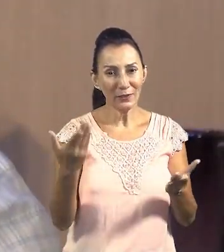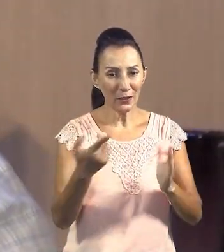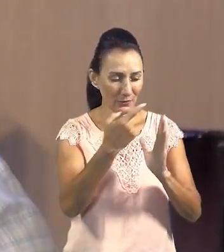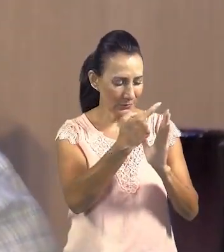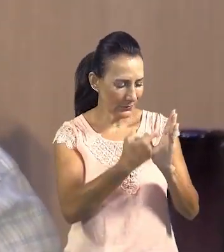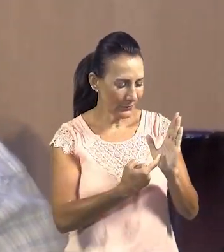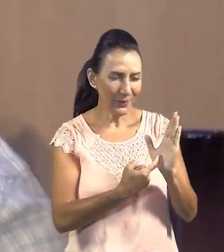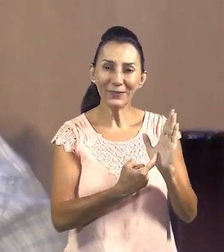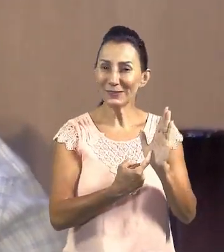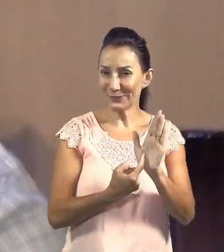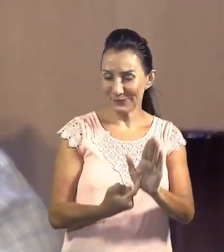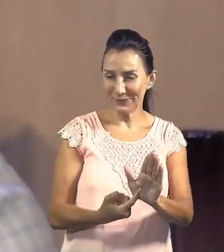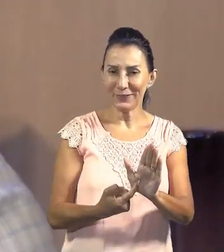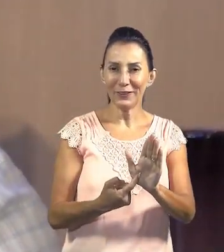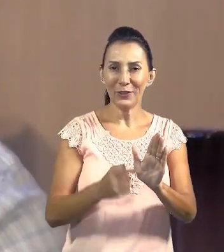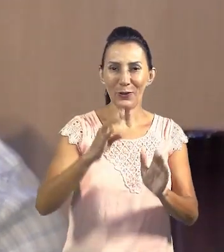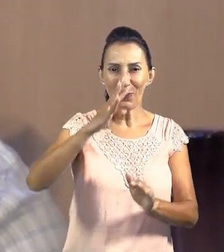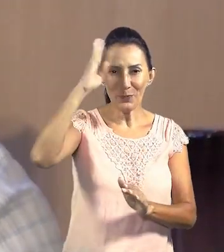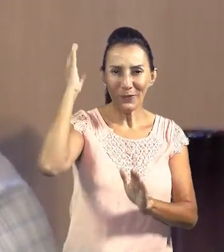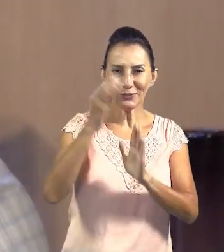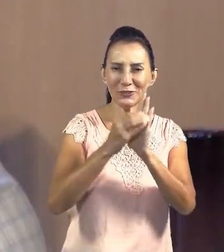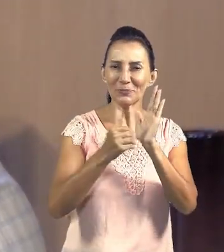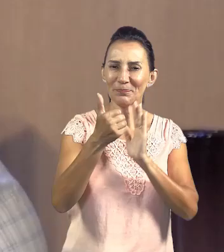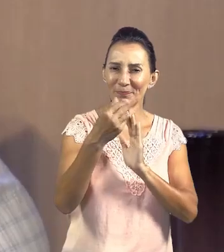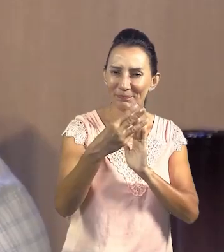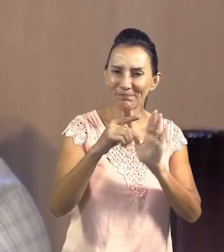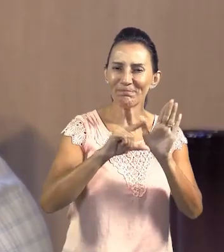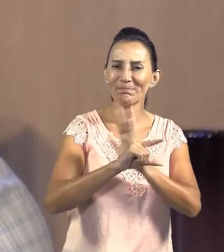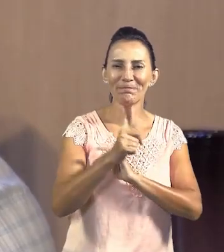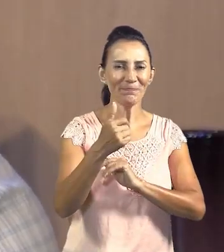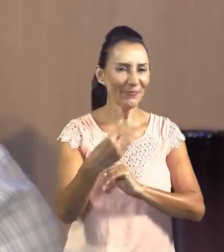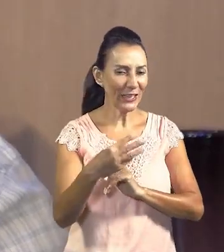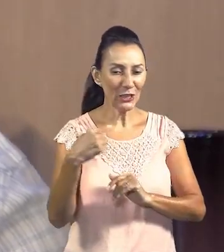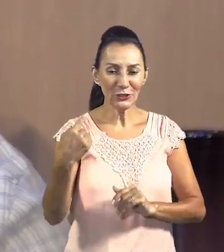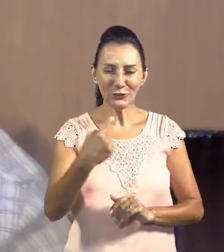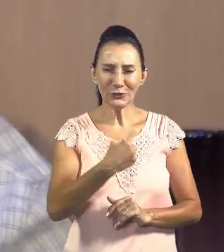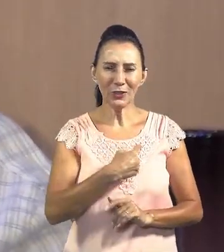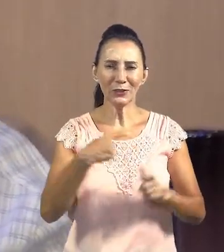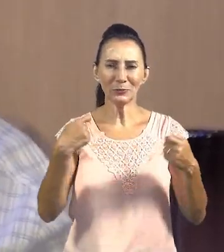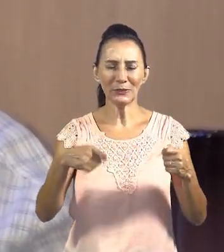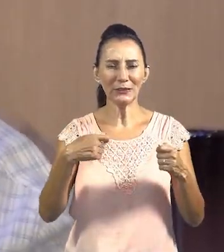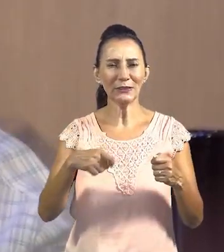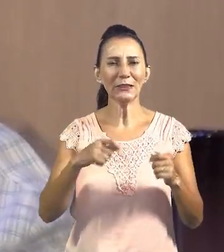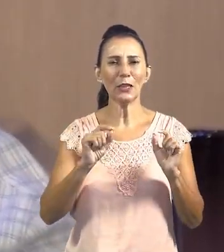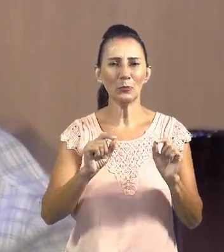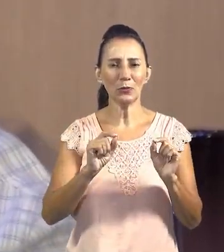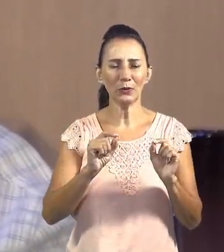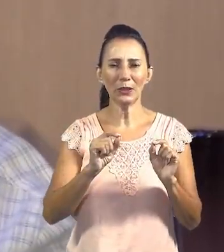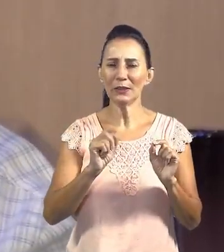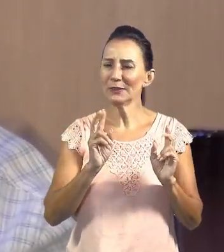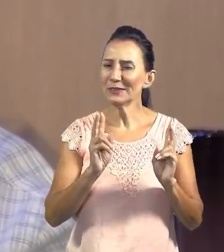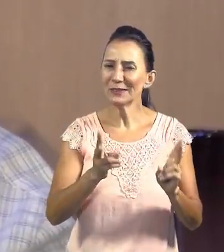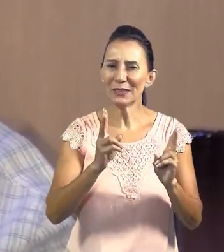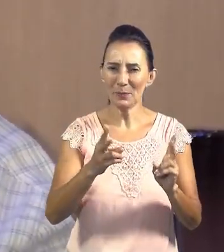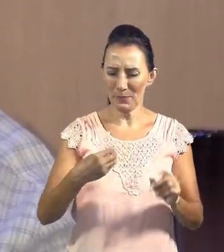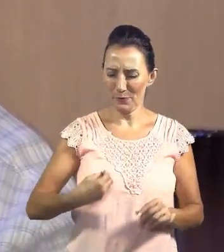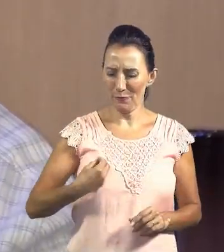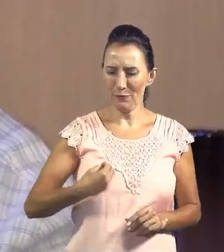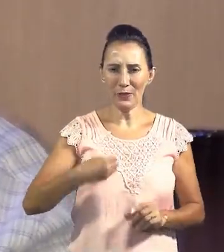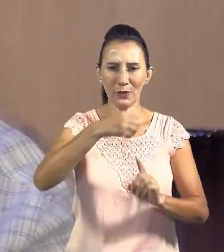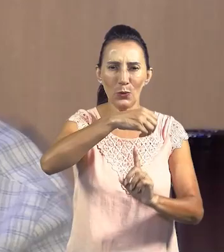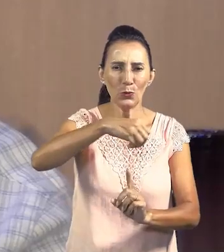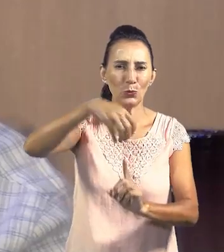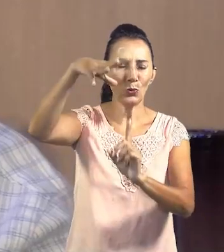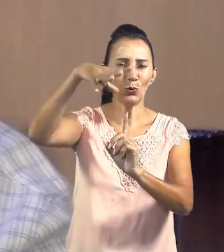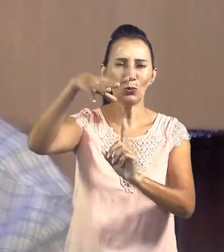esse texto, ele diz nesse texto aqui, Romanos 13, 13, andemos dignamente, isto é, no dia a dia, como